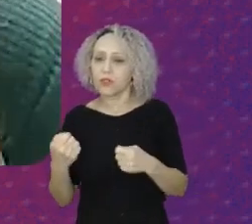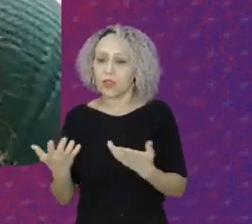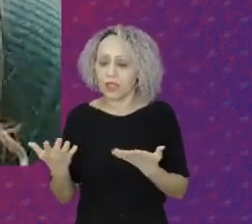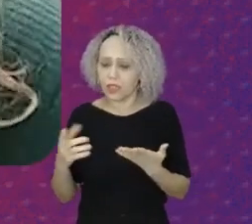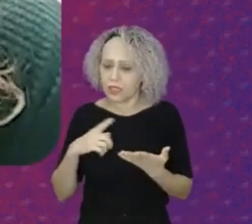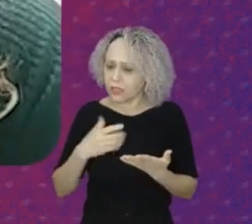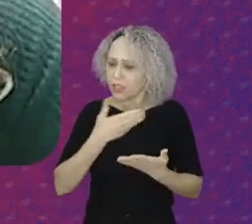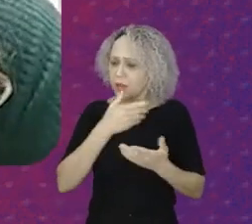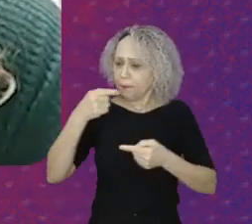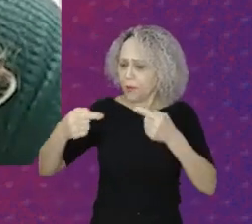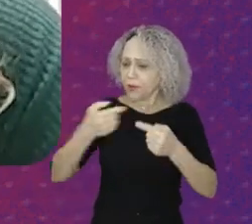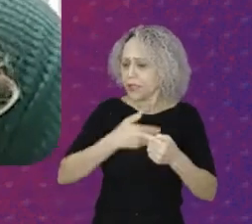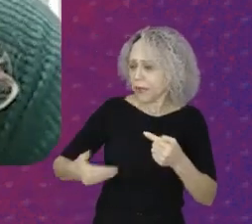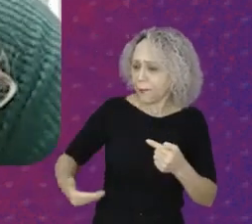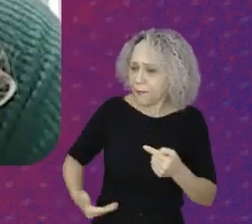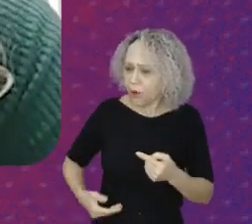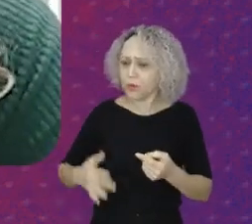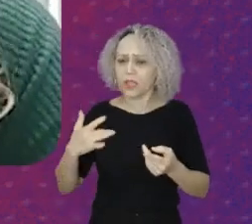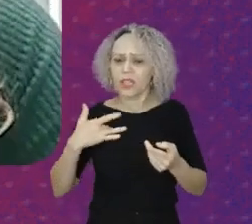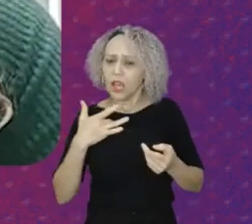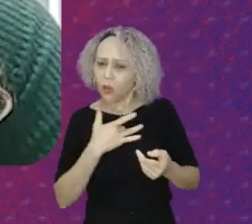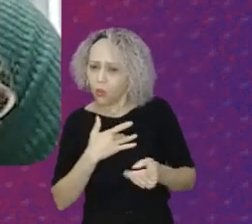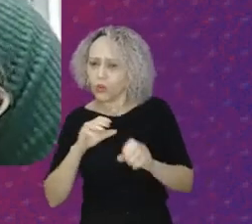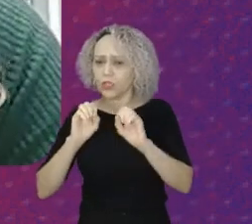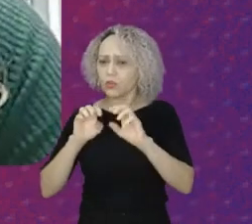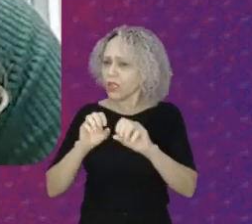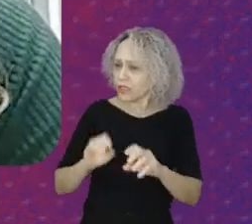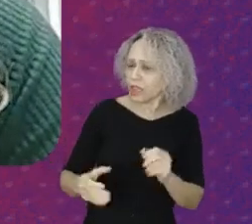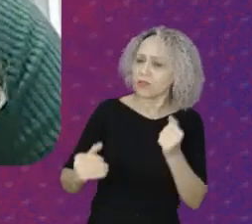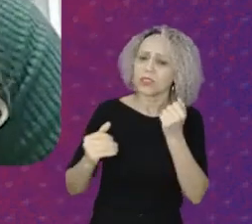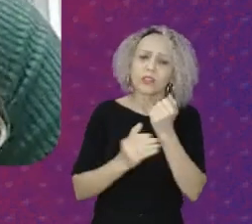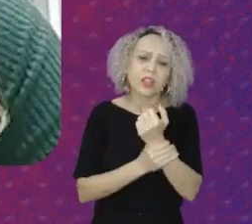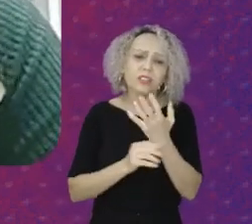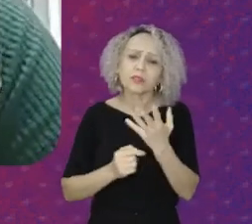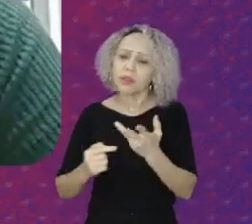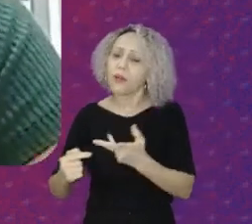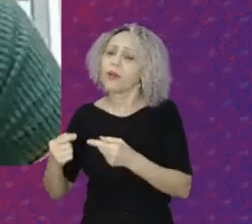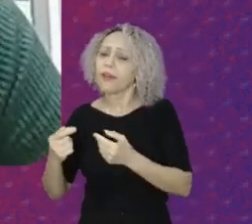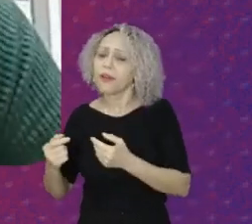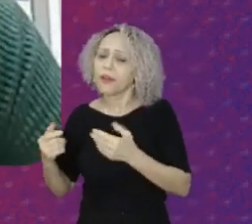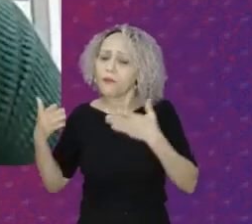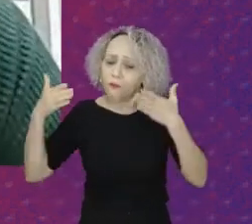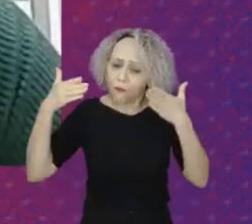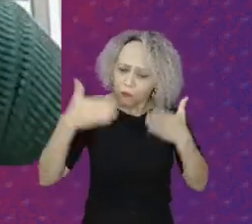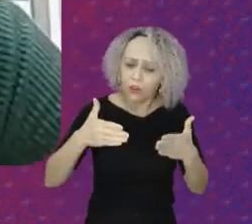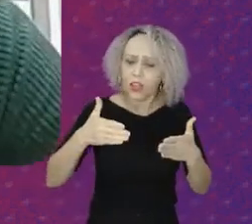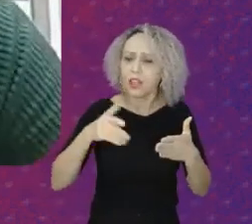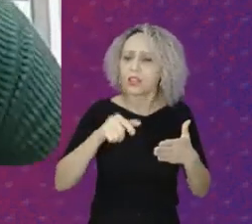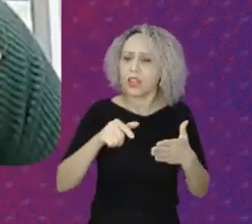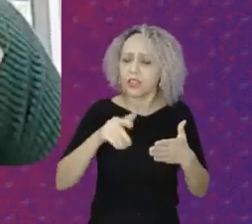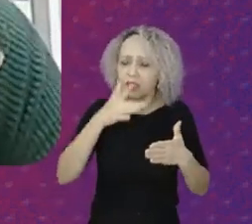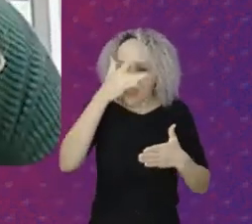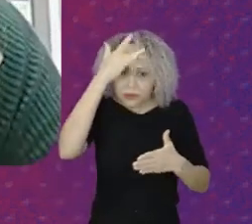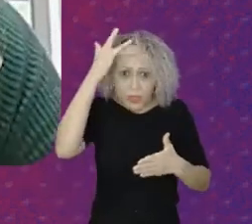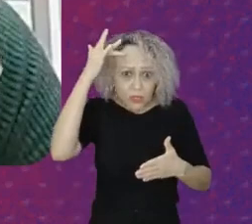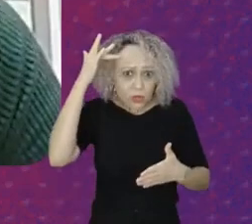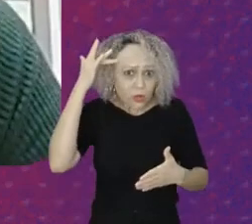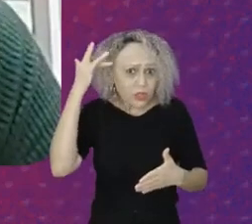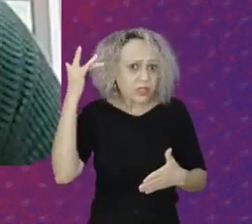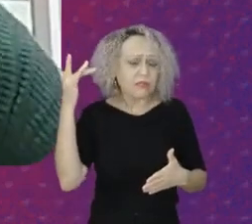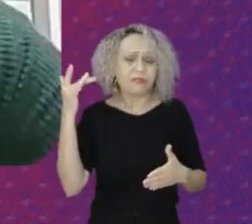afinal, todos nós pagamos impostos, e aí não é justo que quem mais precisa fique cada vez mais longe e tenha